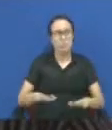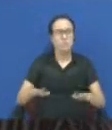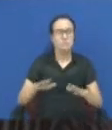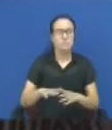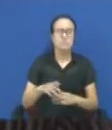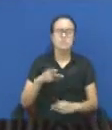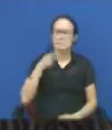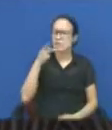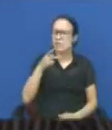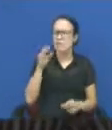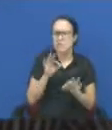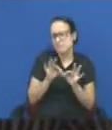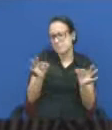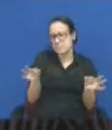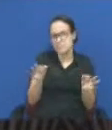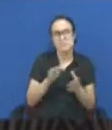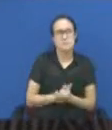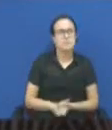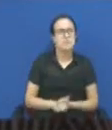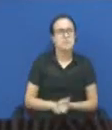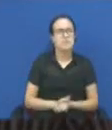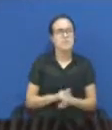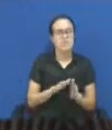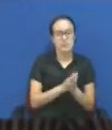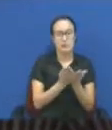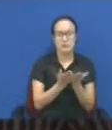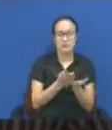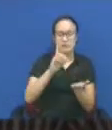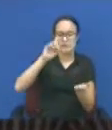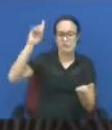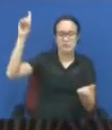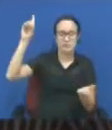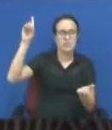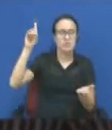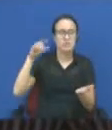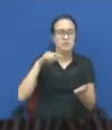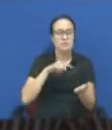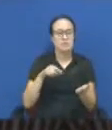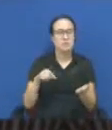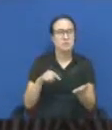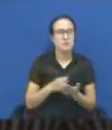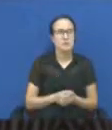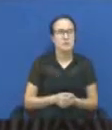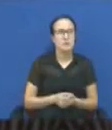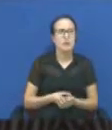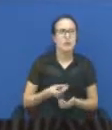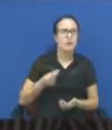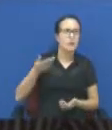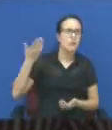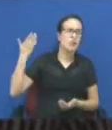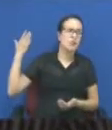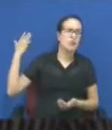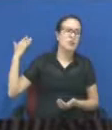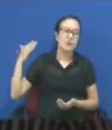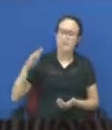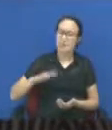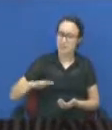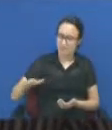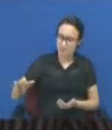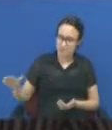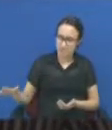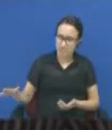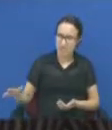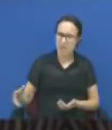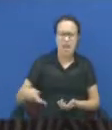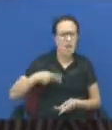aqui. Coríntios 13:11 fala o seguinte: quando eu era menino, eu falava como menino, sentia como menino